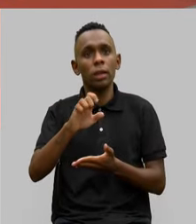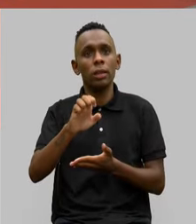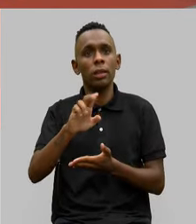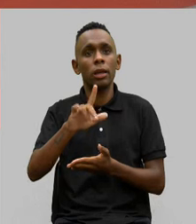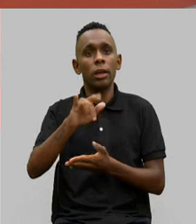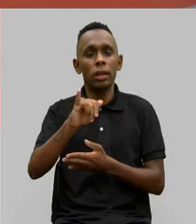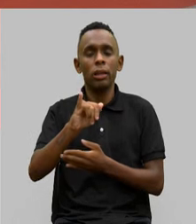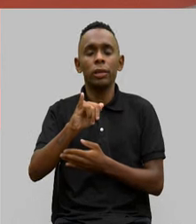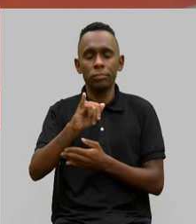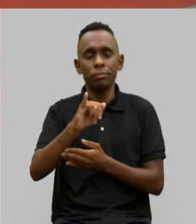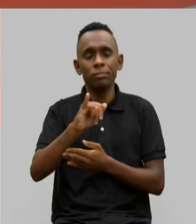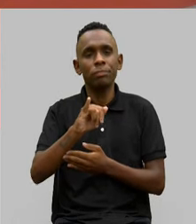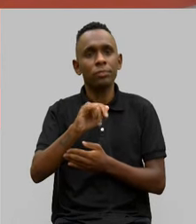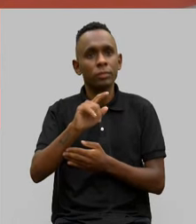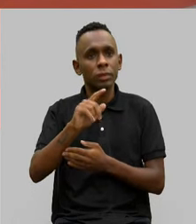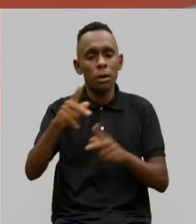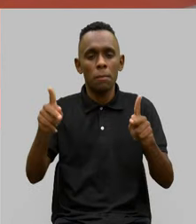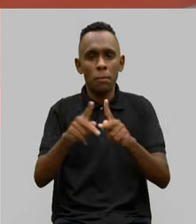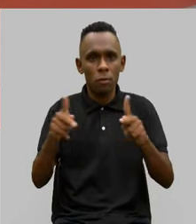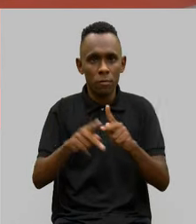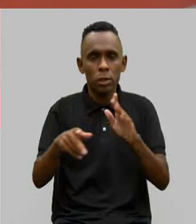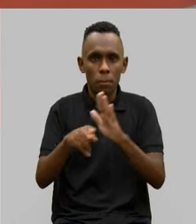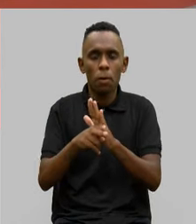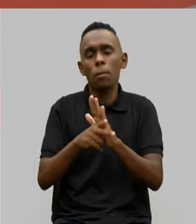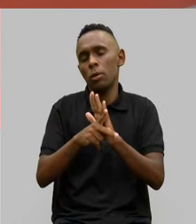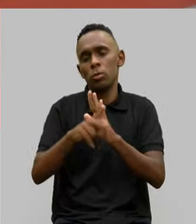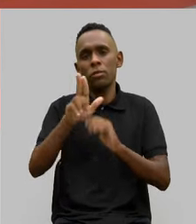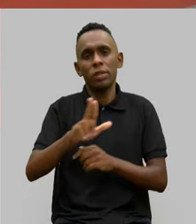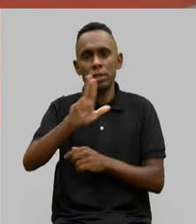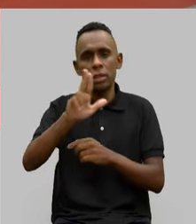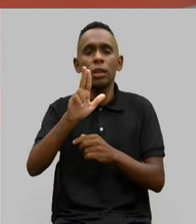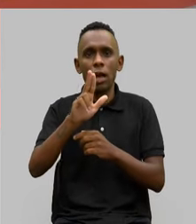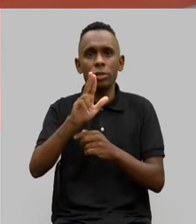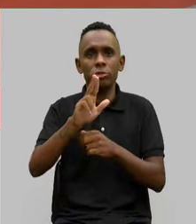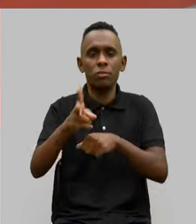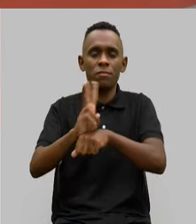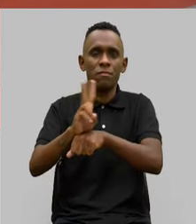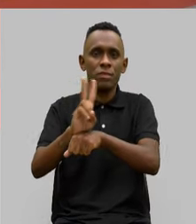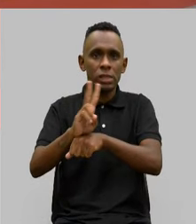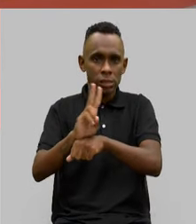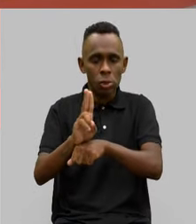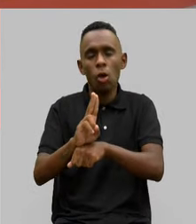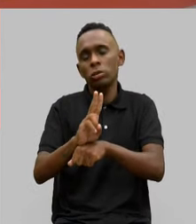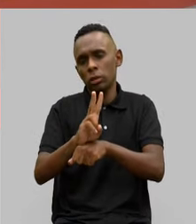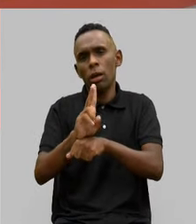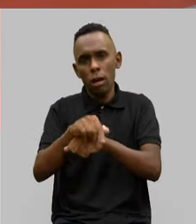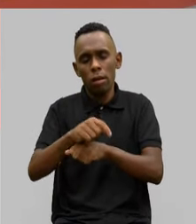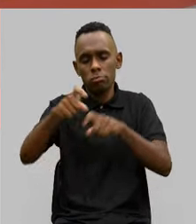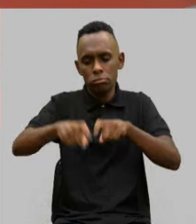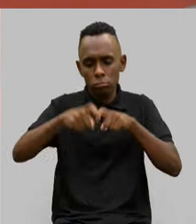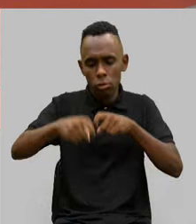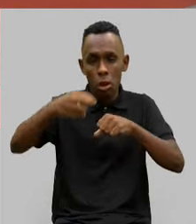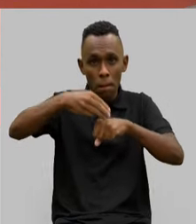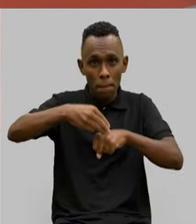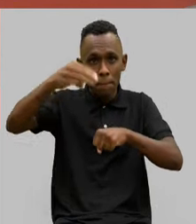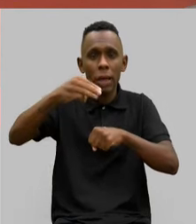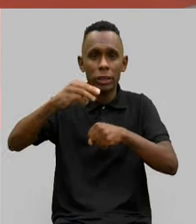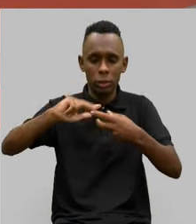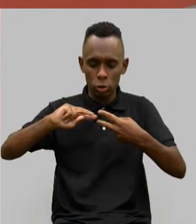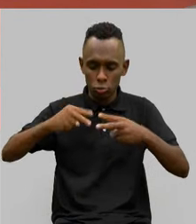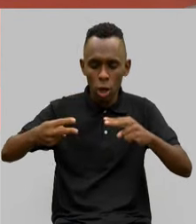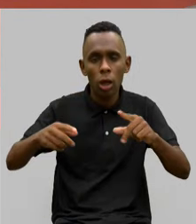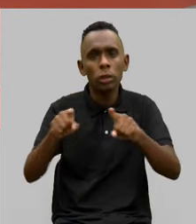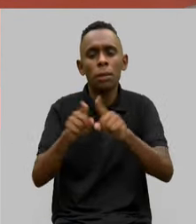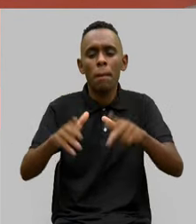Henriques da Silva professor da Universidade Federal de Viçosa agrônomo mestre Em genética e